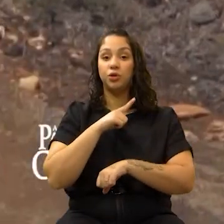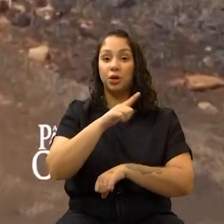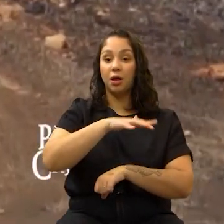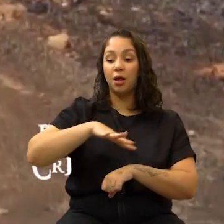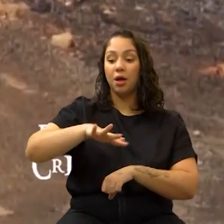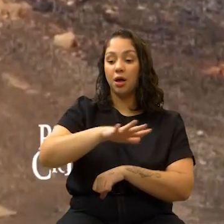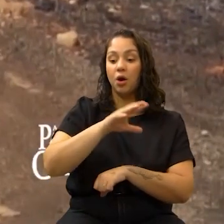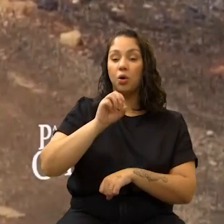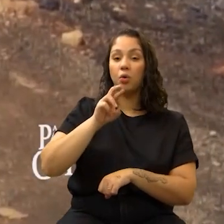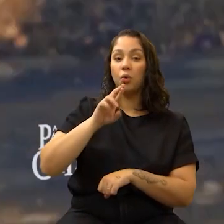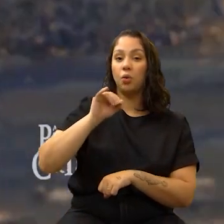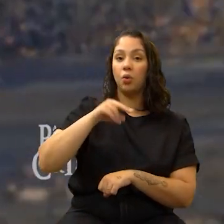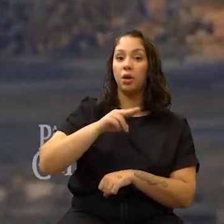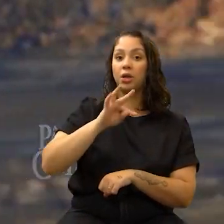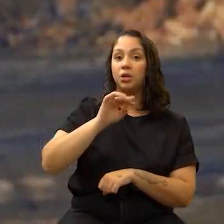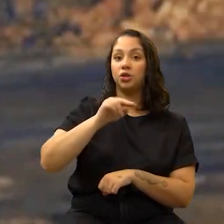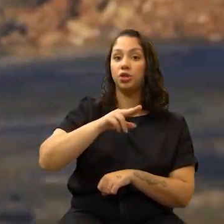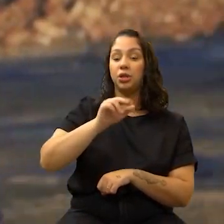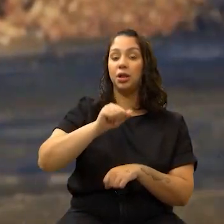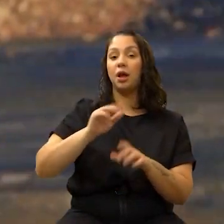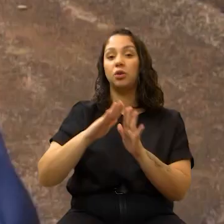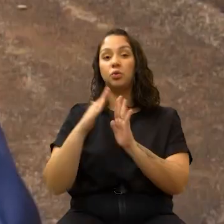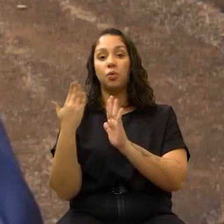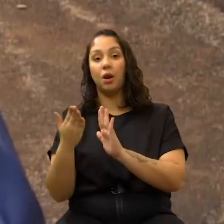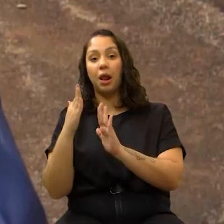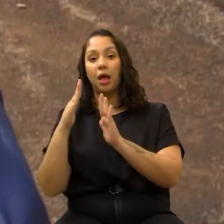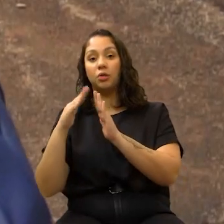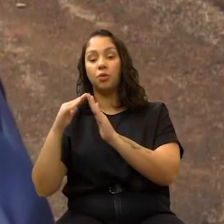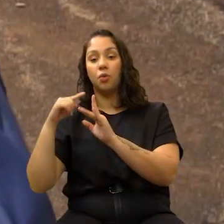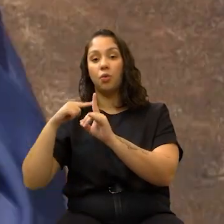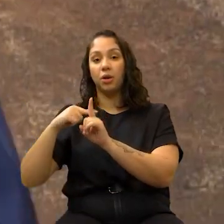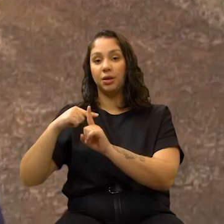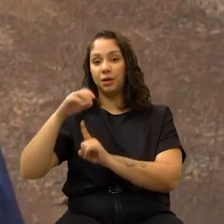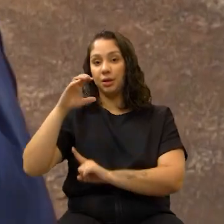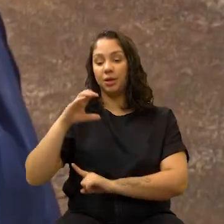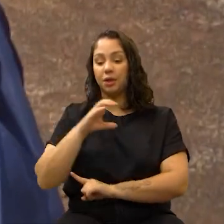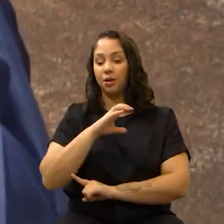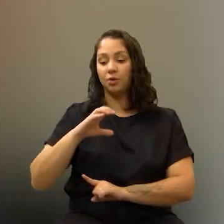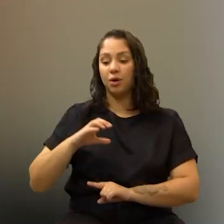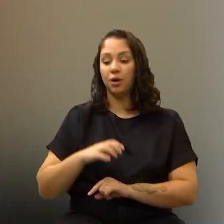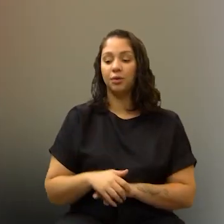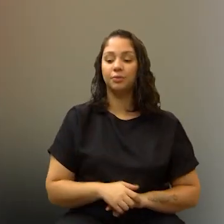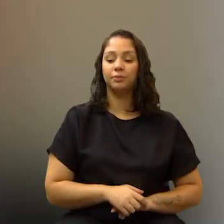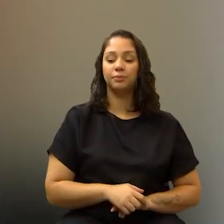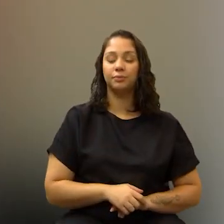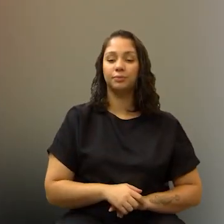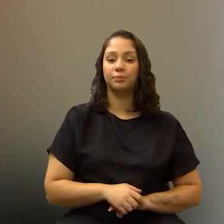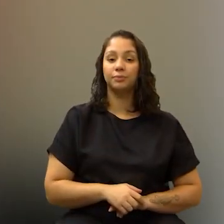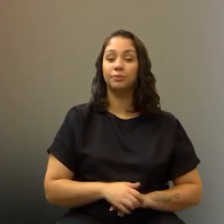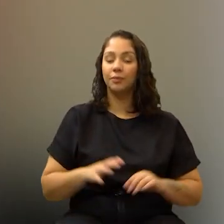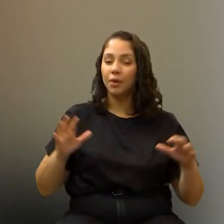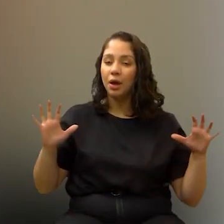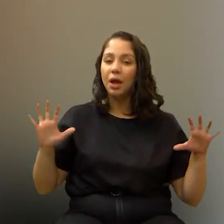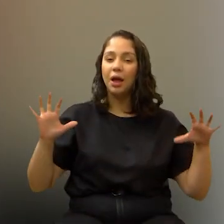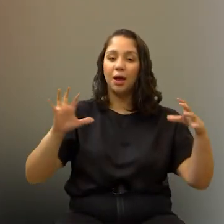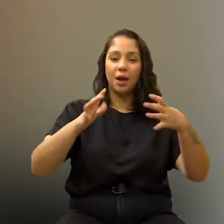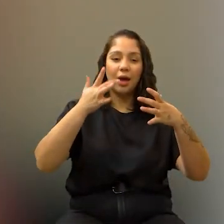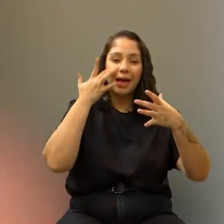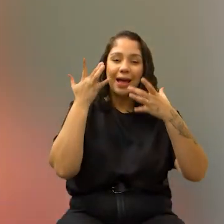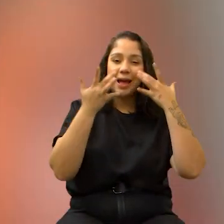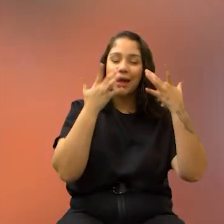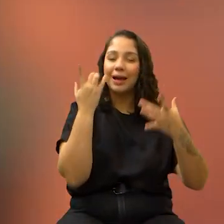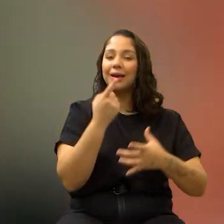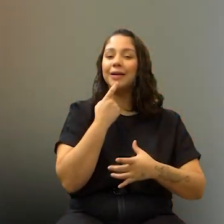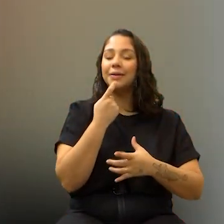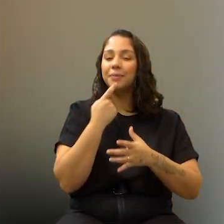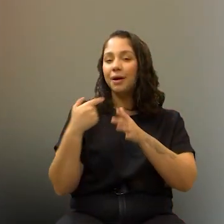8 horas da noite, no campo do Corintinha, ao lado da Paróquia Santa Inês. A Companhia Senarte